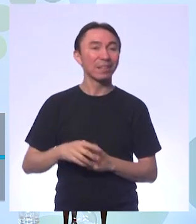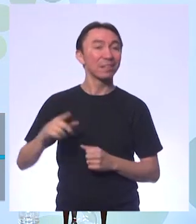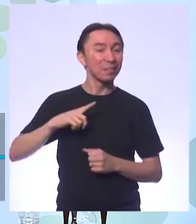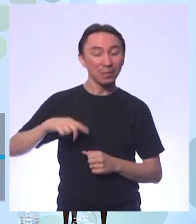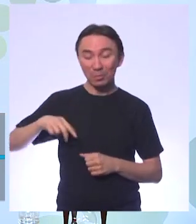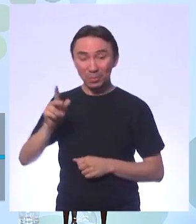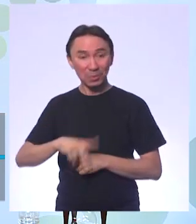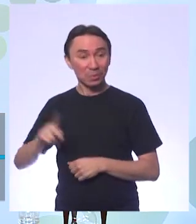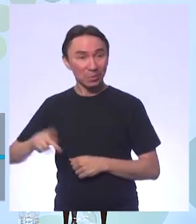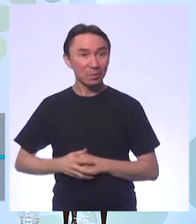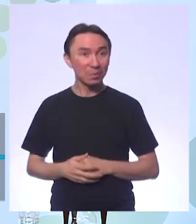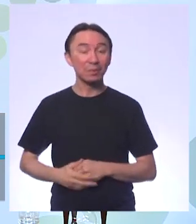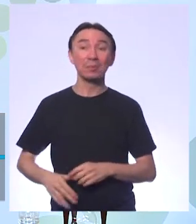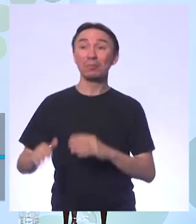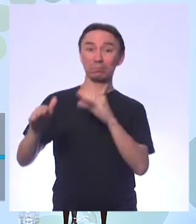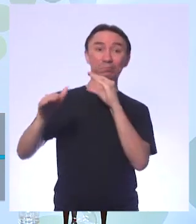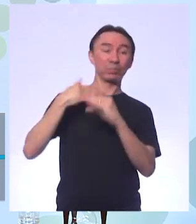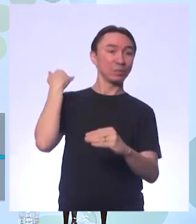conseguiu fazer isso.